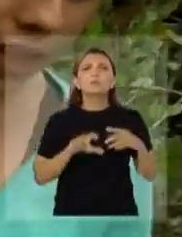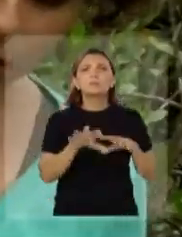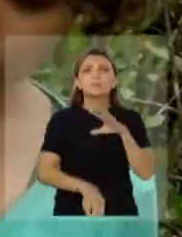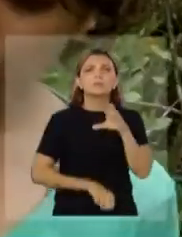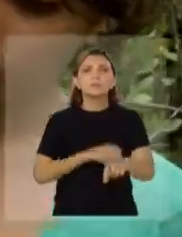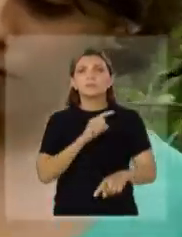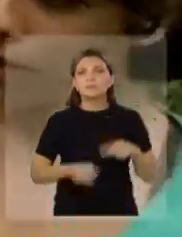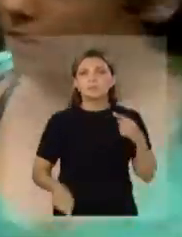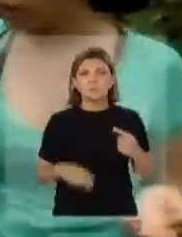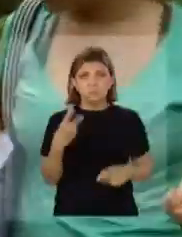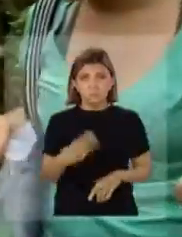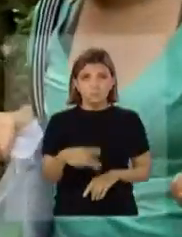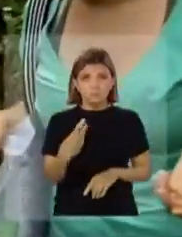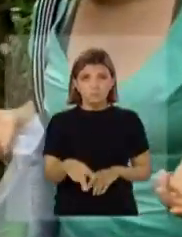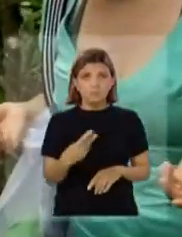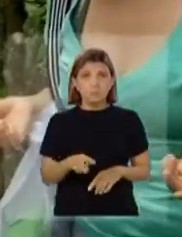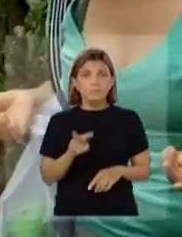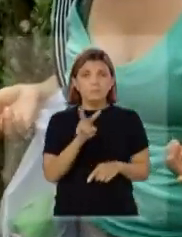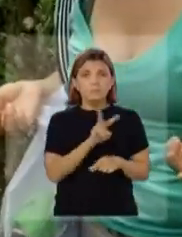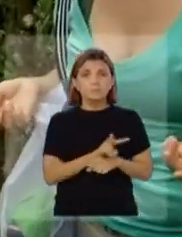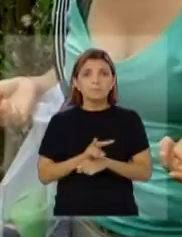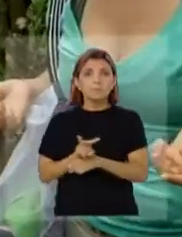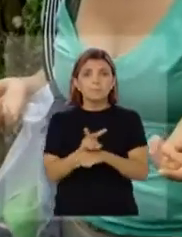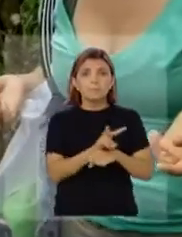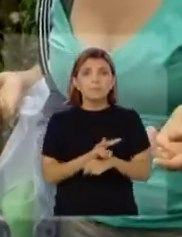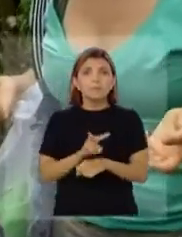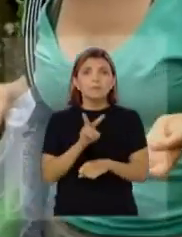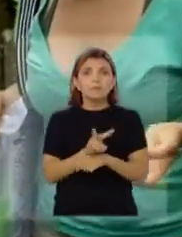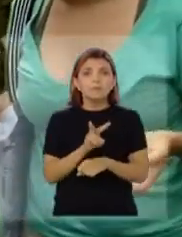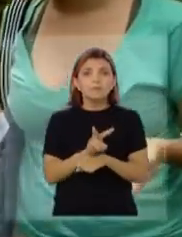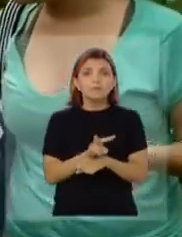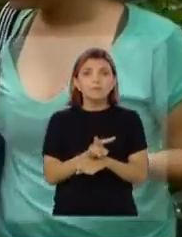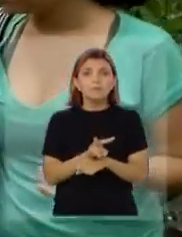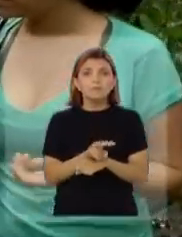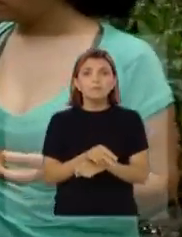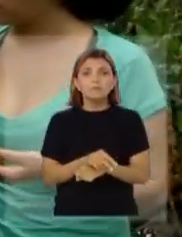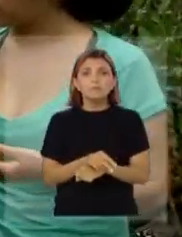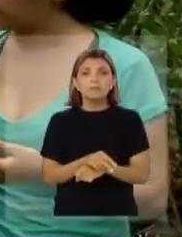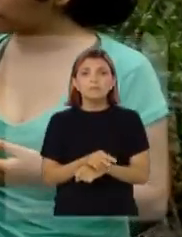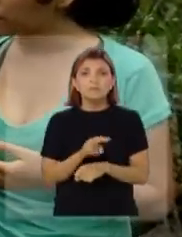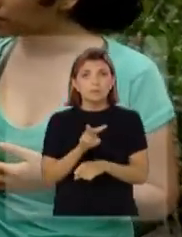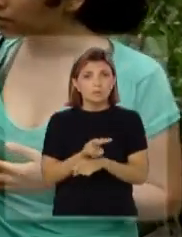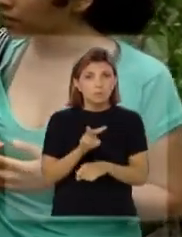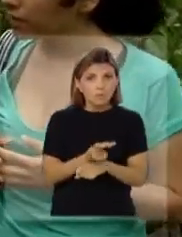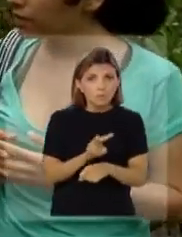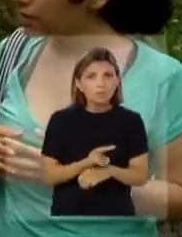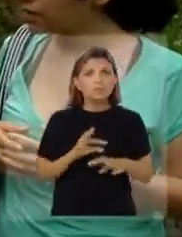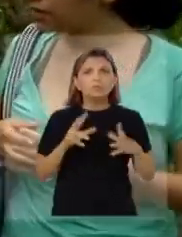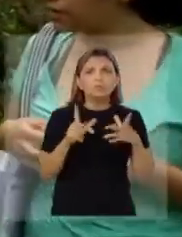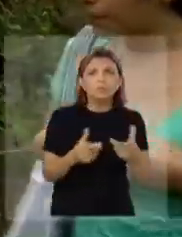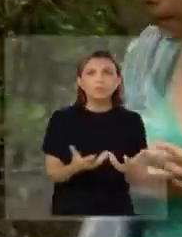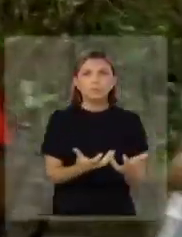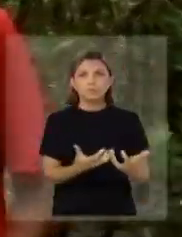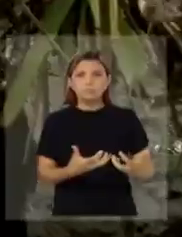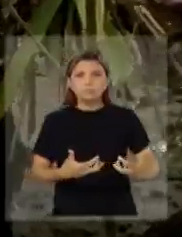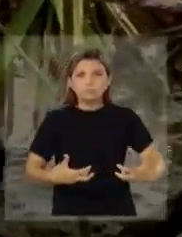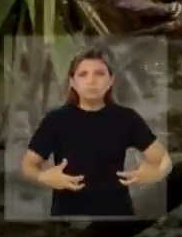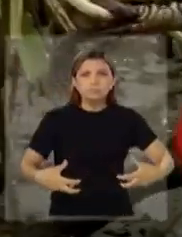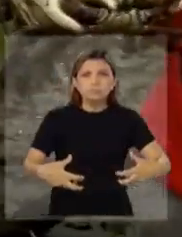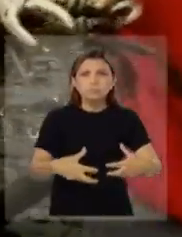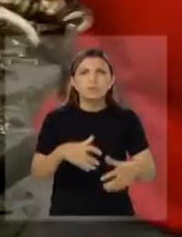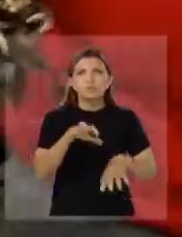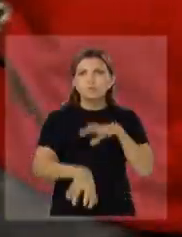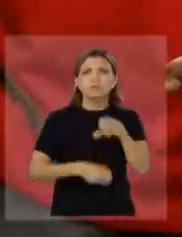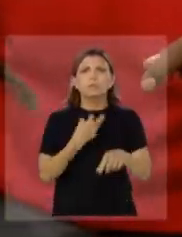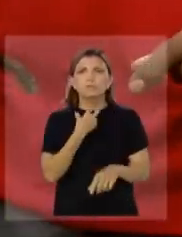proibido caçar nesse local? Porque o núcleo é protegido por uma lei estadual que preserva o pouco que restou desse ambiente. Protegendo desde costão rochoso, mangue,